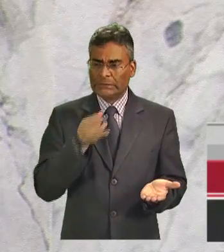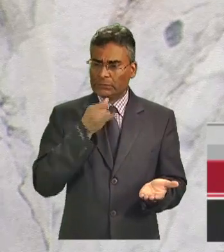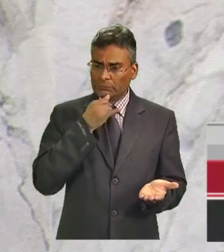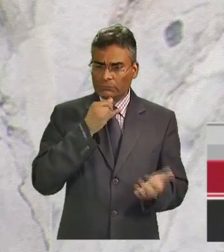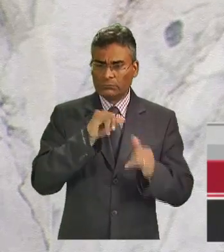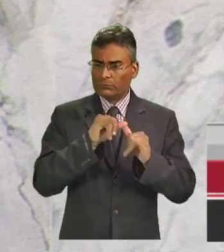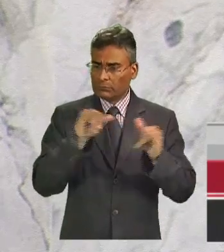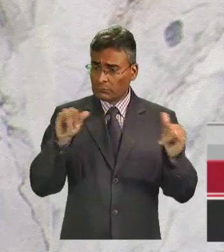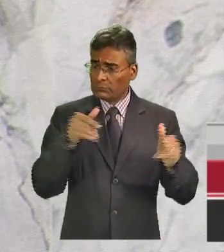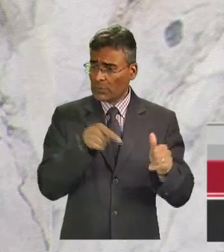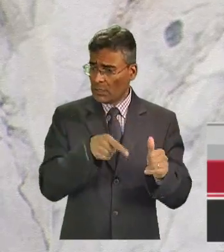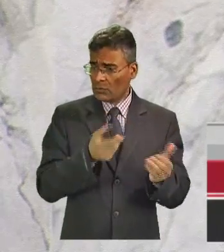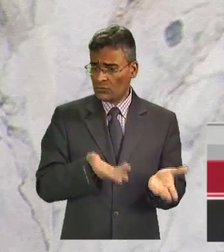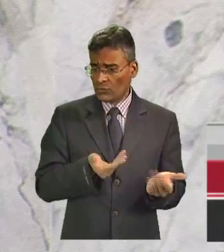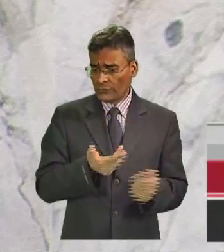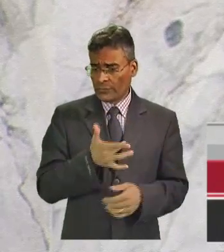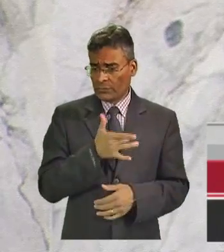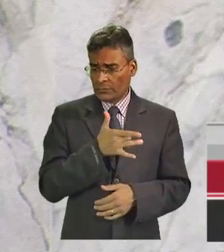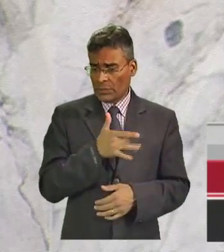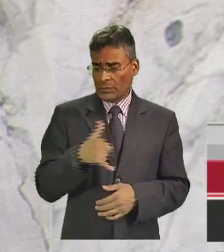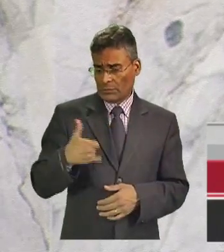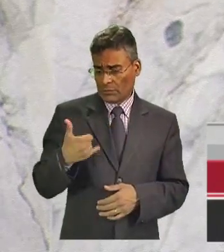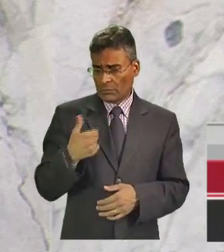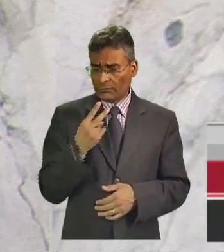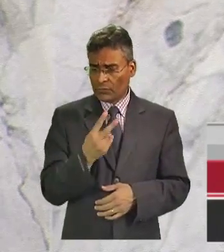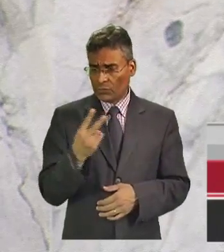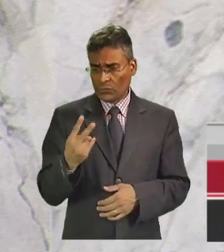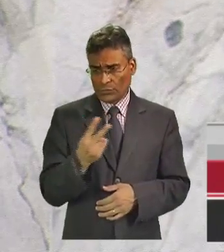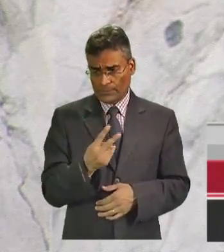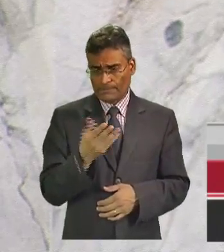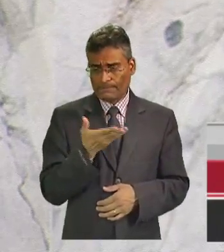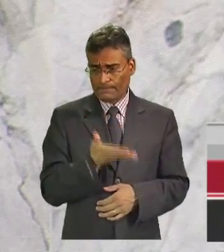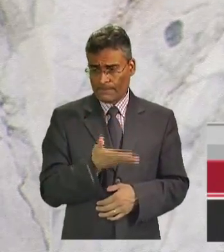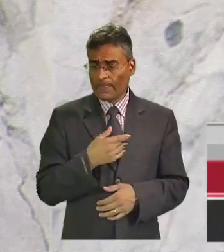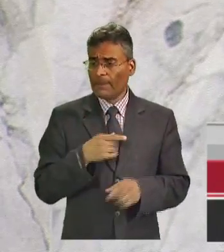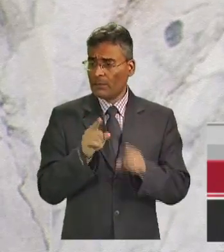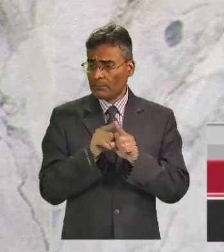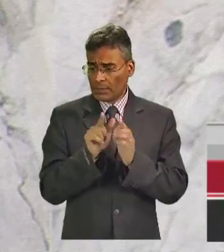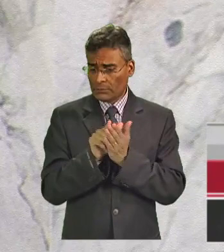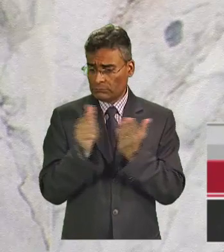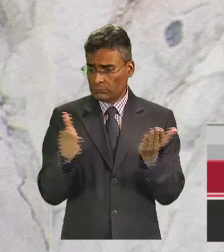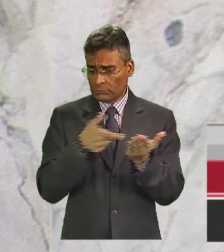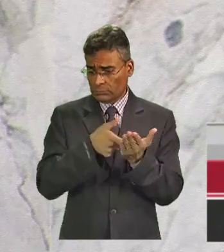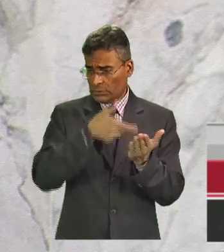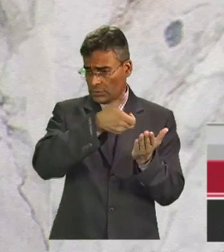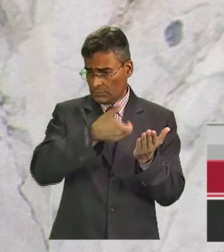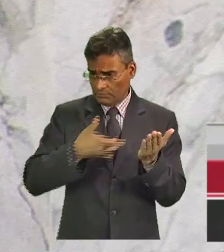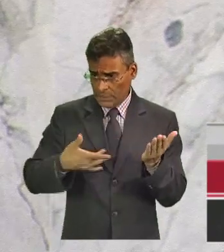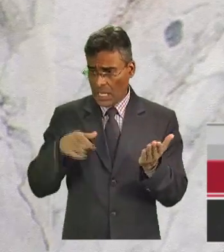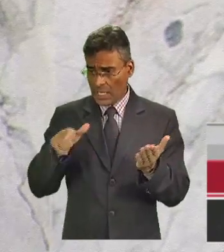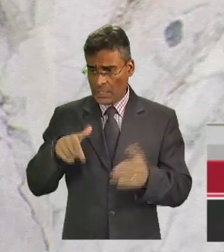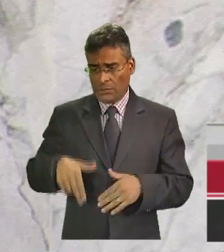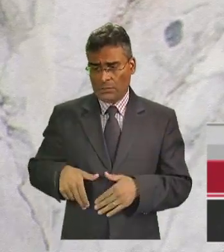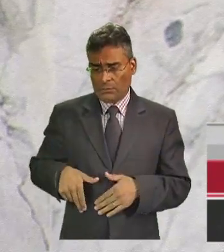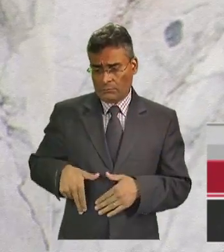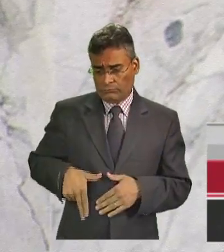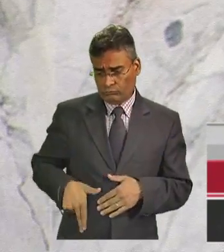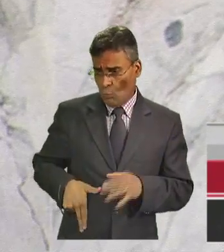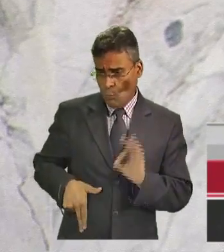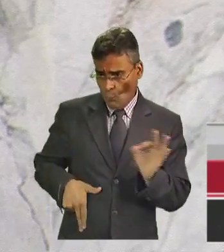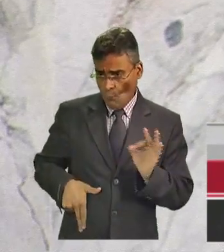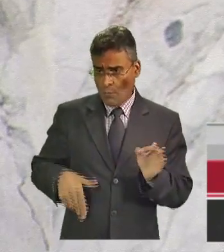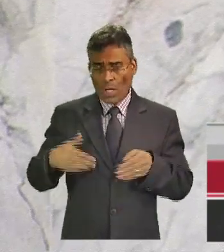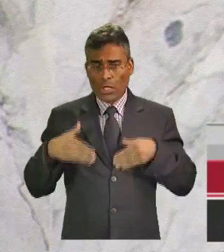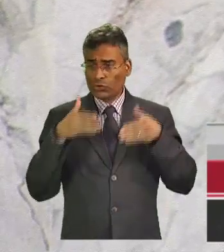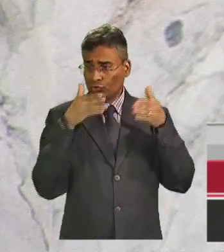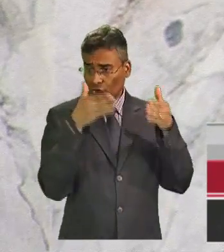de um jovem com 22 anos de idade. Aqui fala que ele chega no local, estava desarmado, e quando ele chega no local